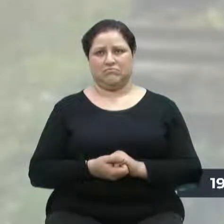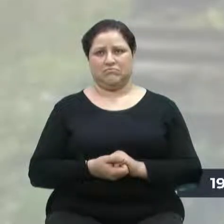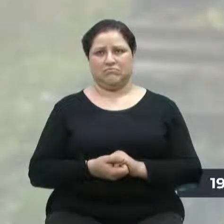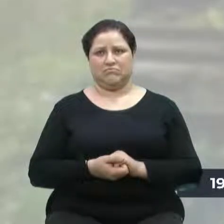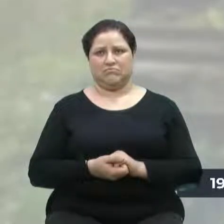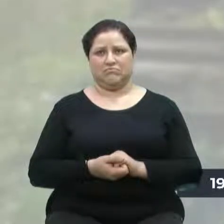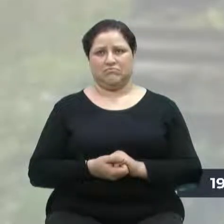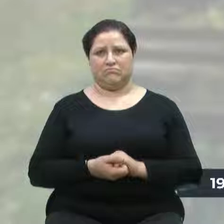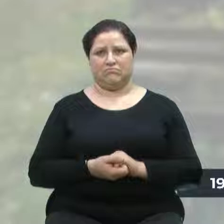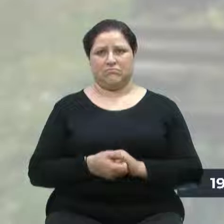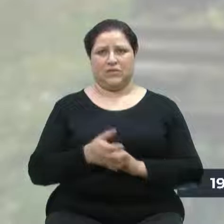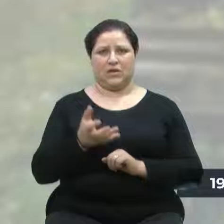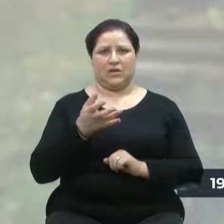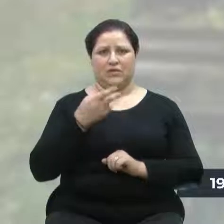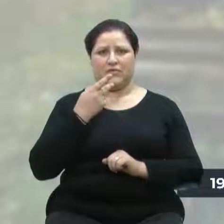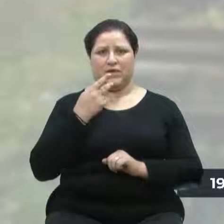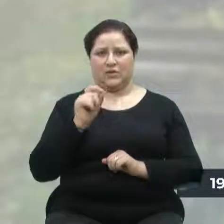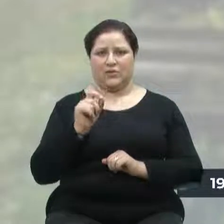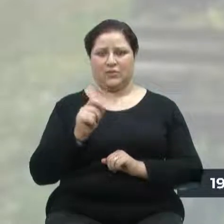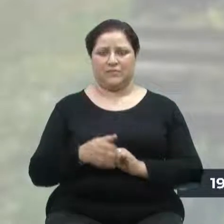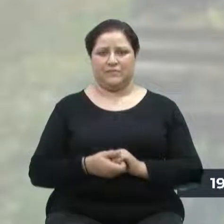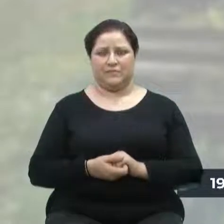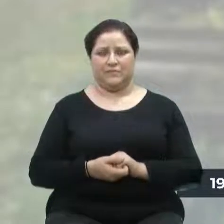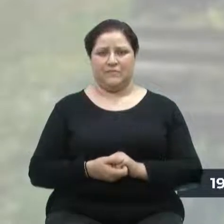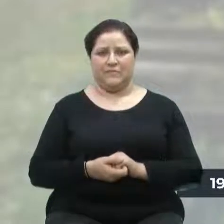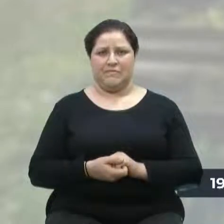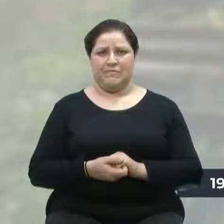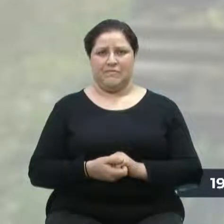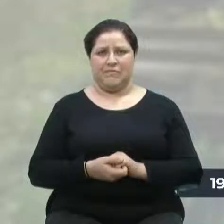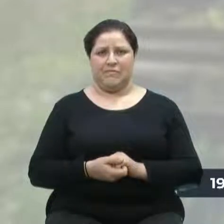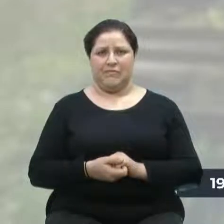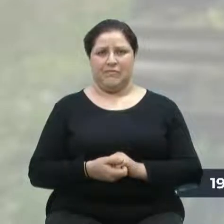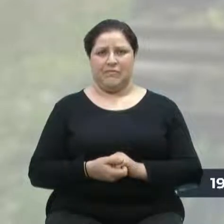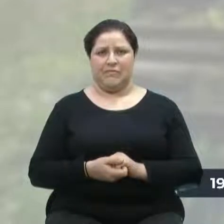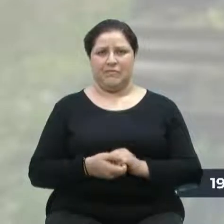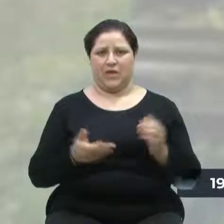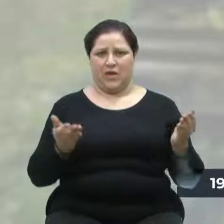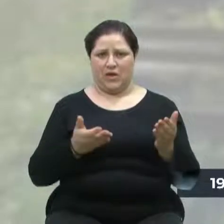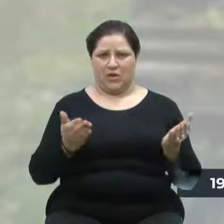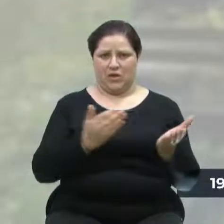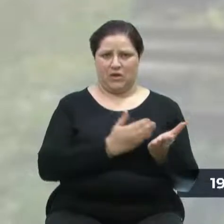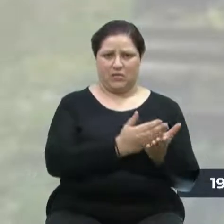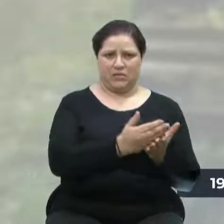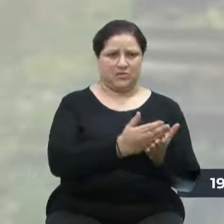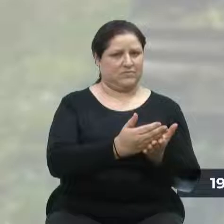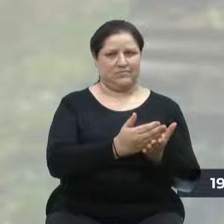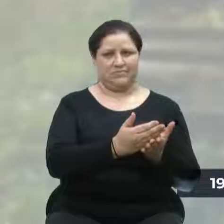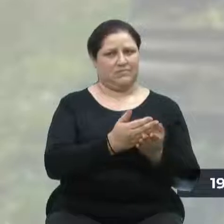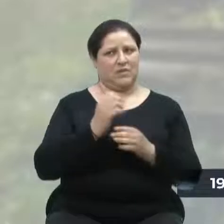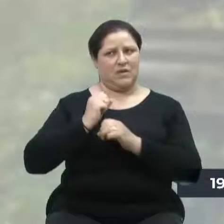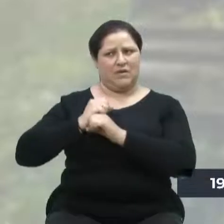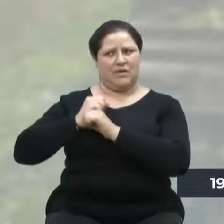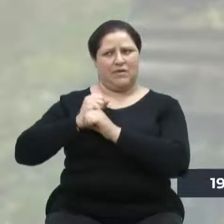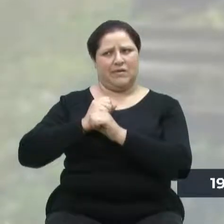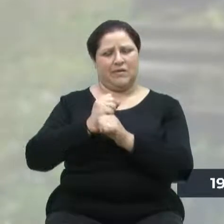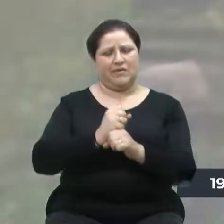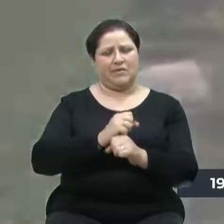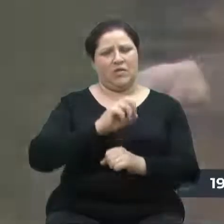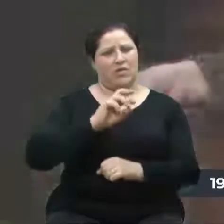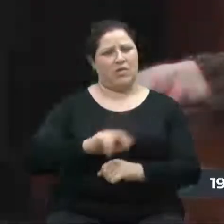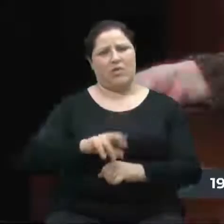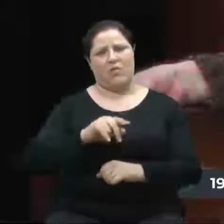Isso. E aqui eu quero dizer o seguinte, gente. Não é agora, isso é anos. Eu não quero que entenda que eu estou fazendo uma crítica ao